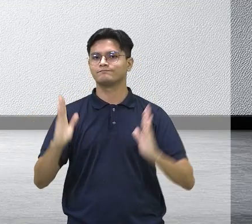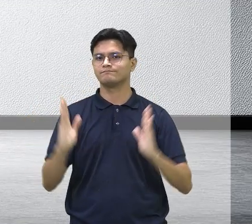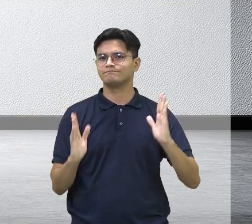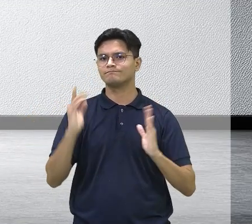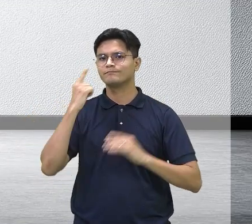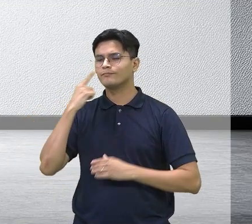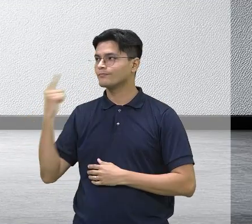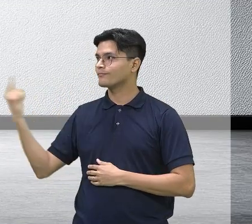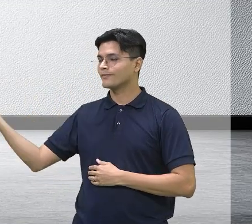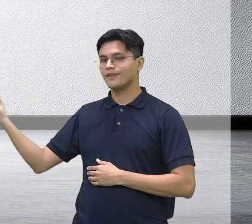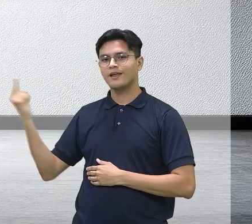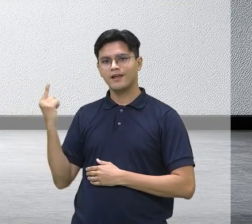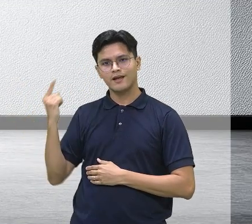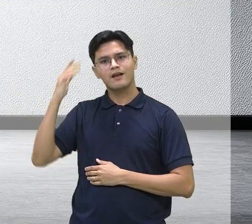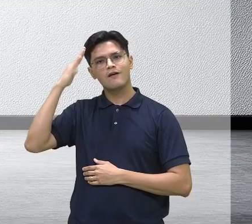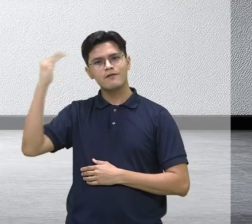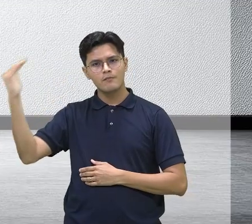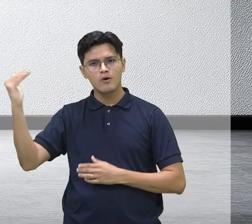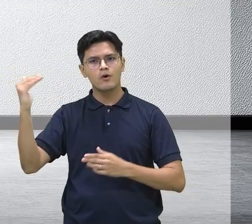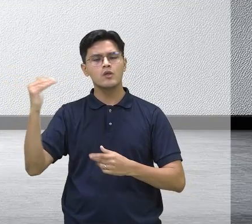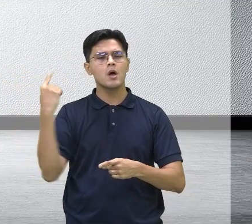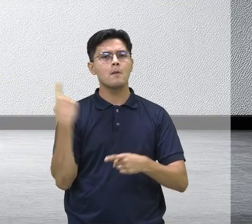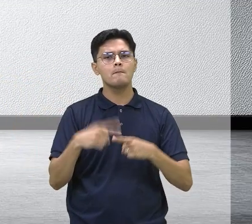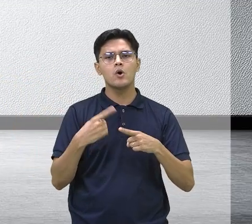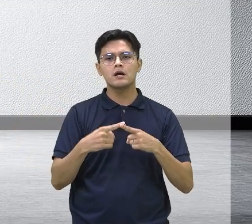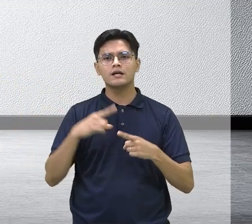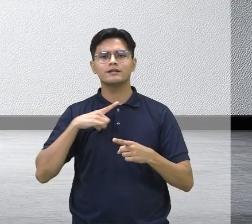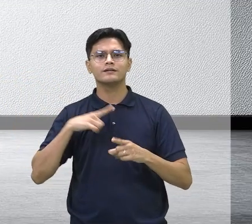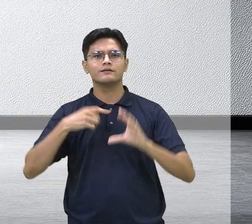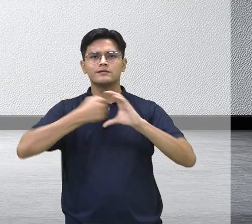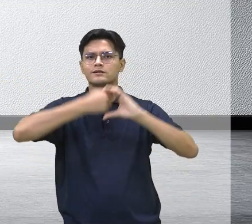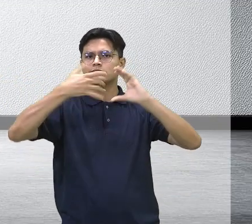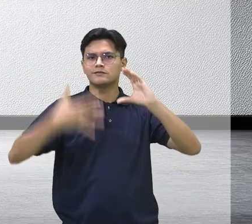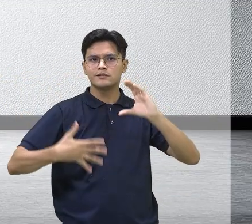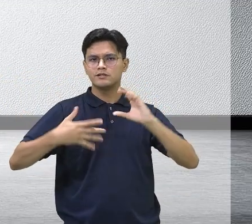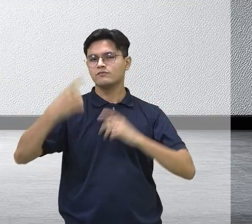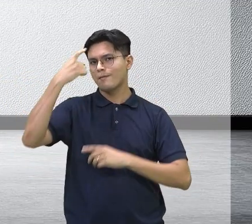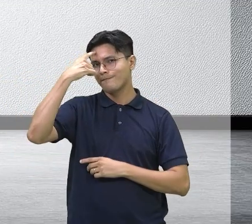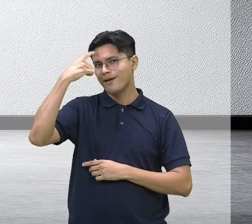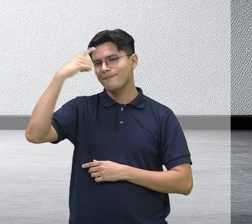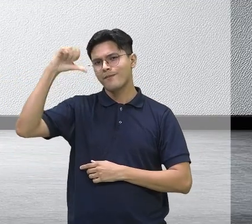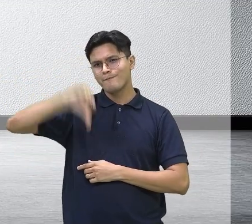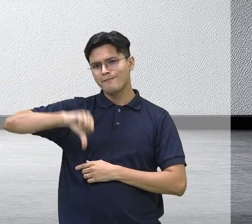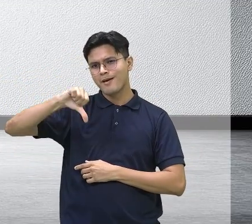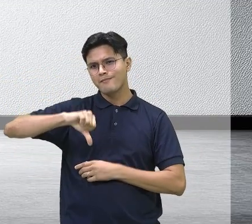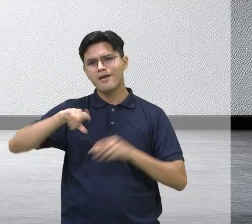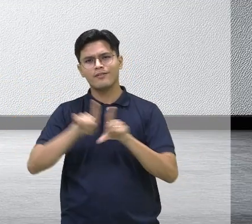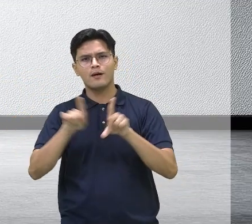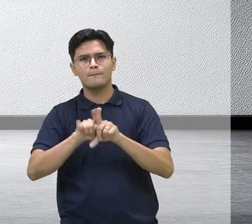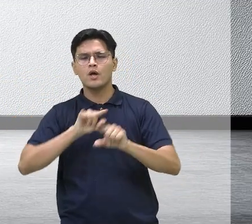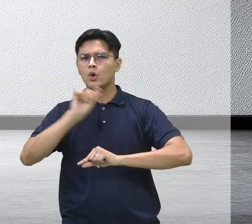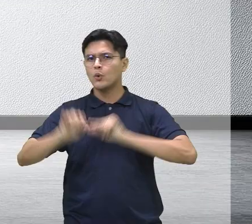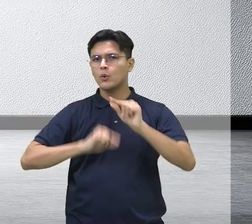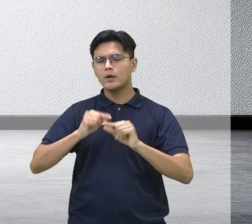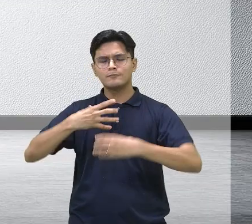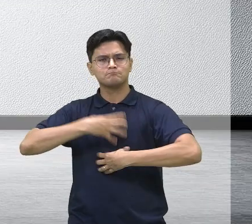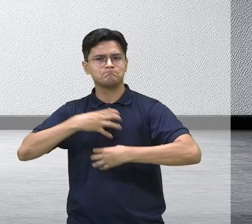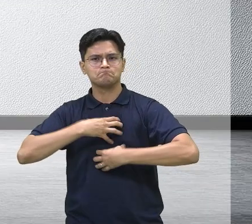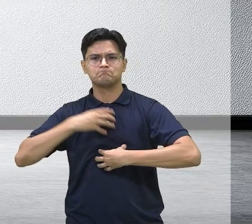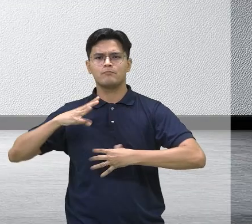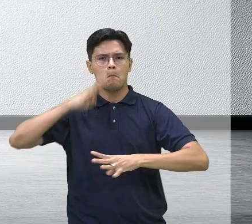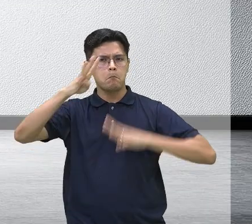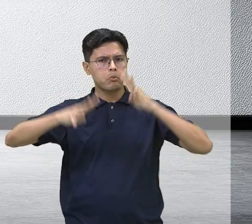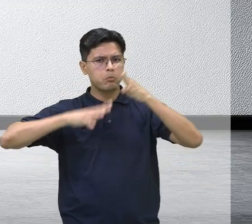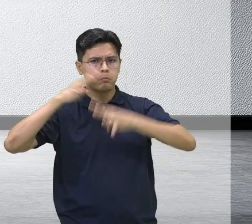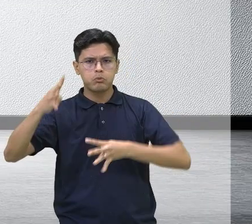já sabemos que a pegada ali é o quê? Pessimismo, melancolia, culto pela morte, amor, idealização, escapismo,